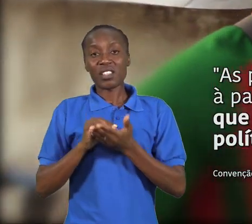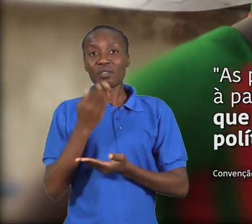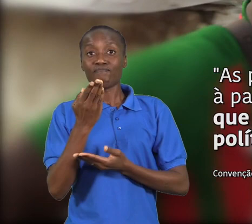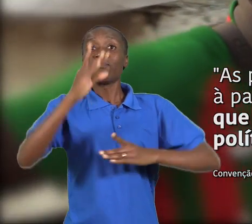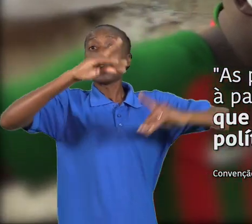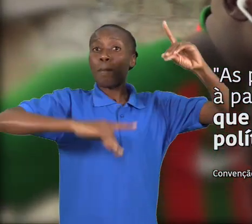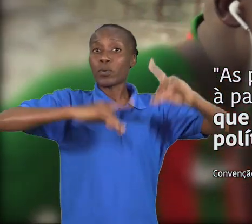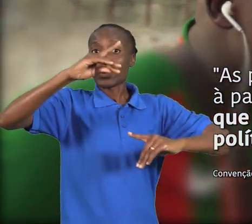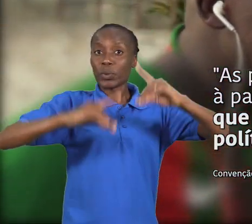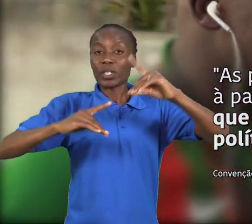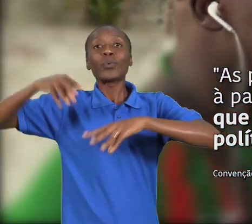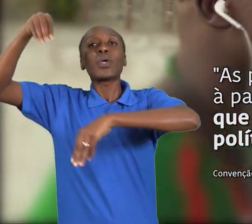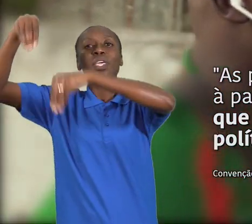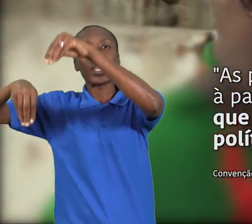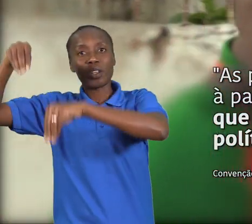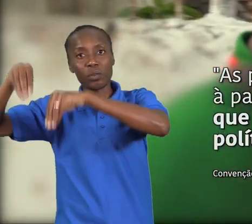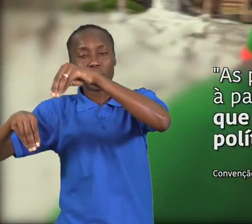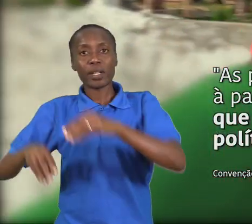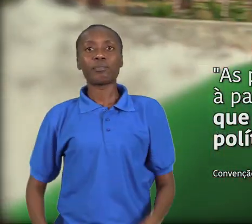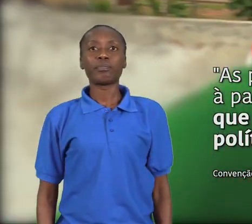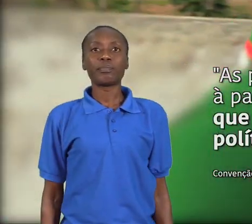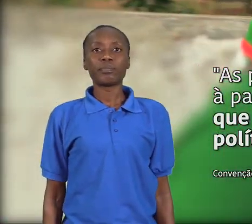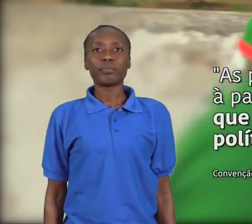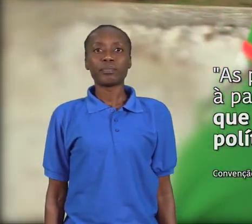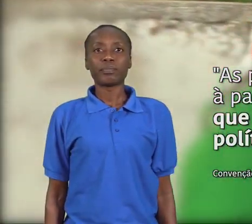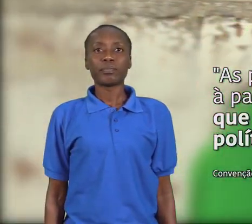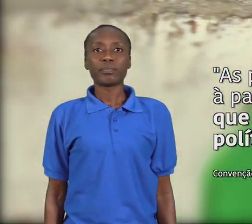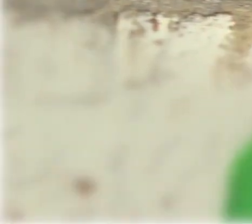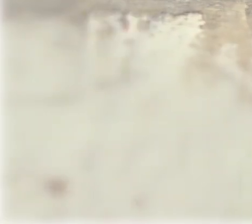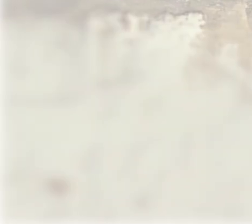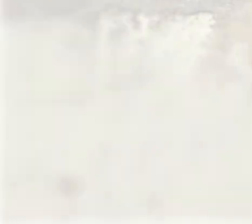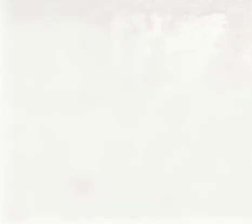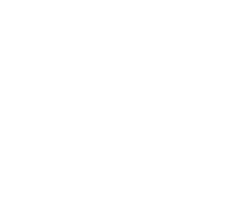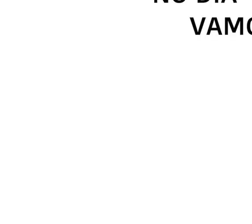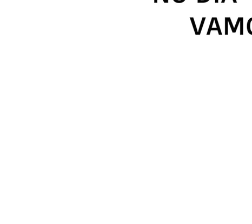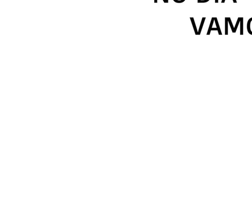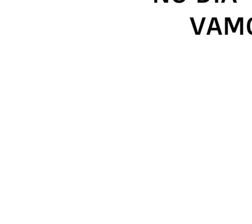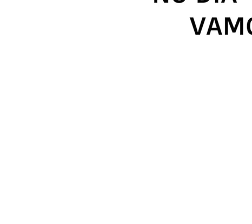que impeçam o acesso destas ao mundo político e eleitoral.